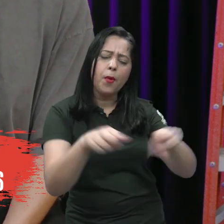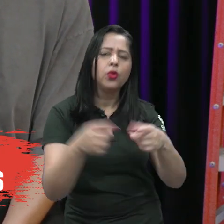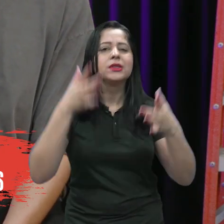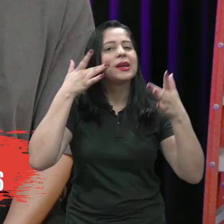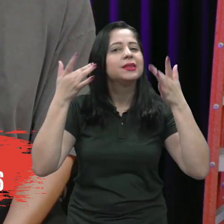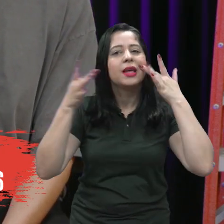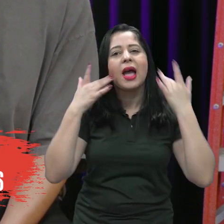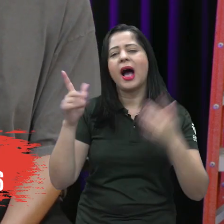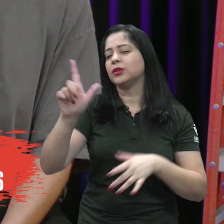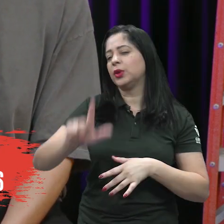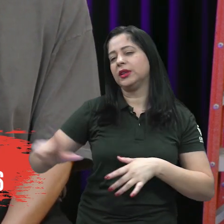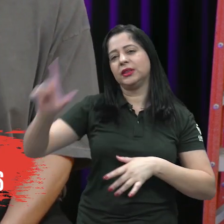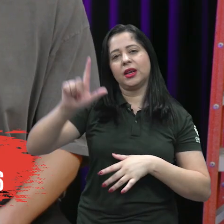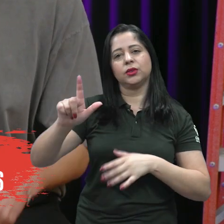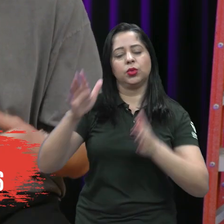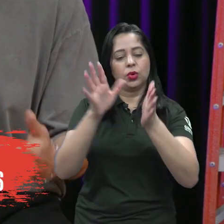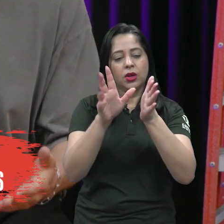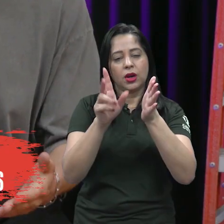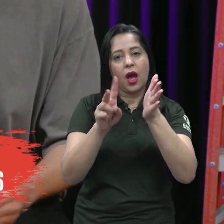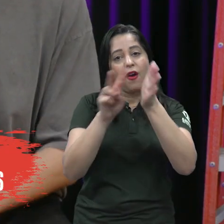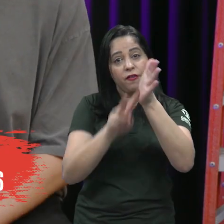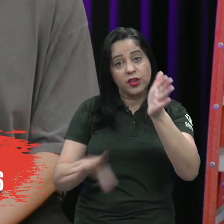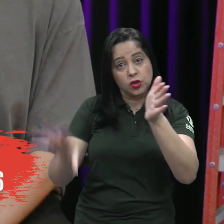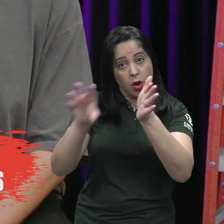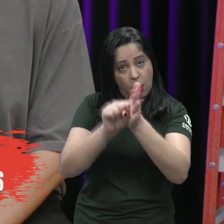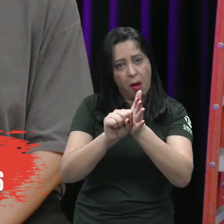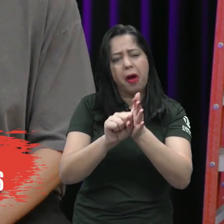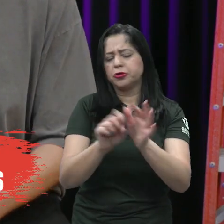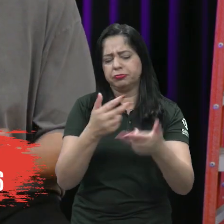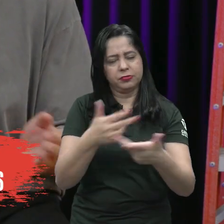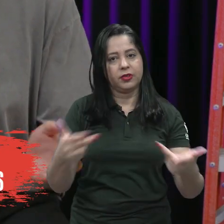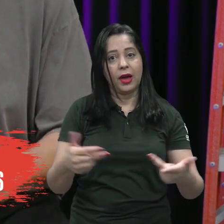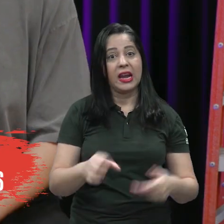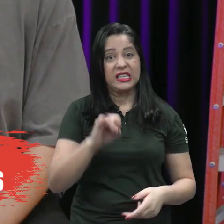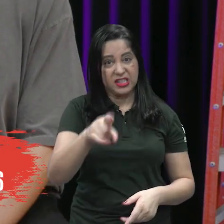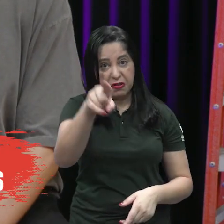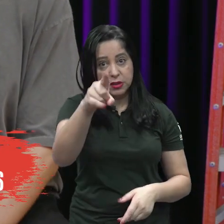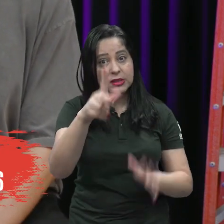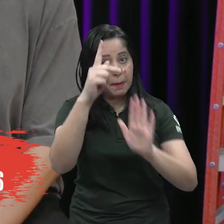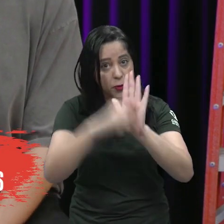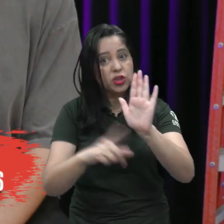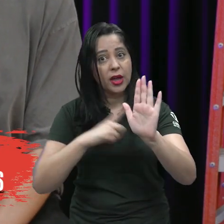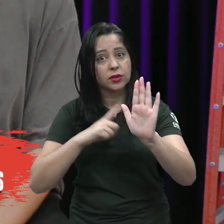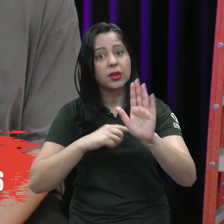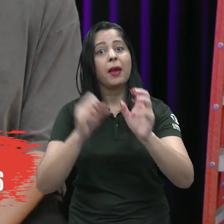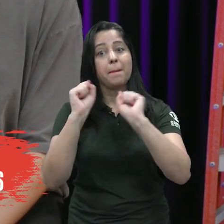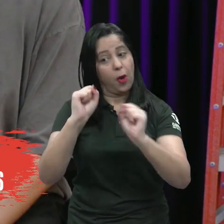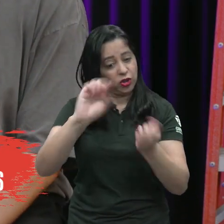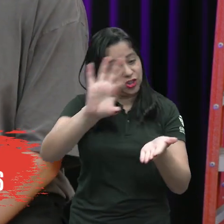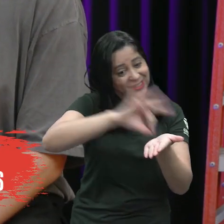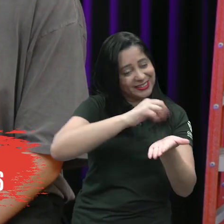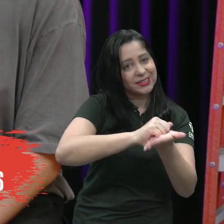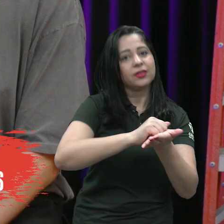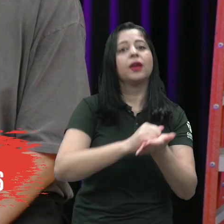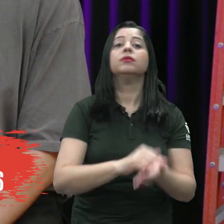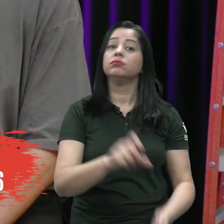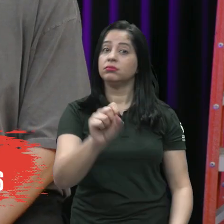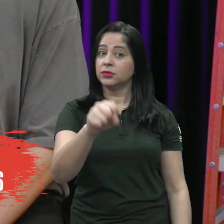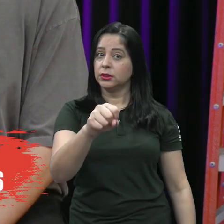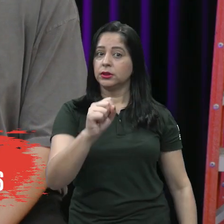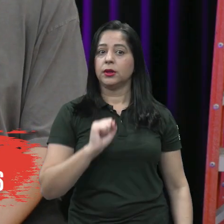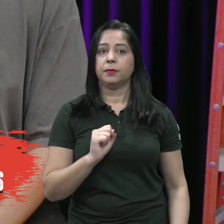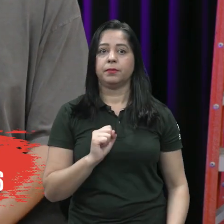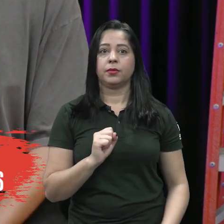teatro, literatura, audiovisual e muito mais. Se você tem um projeto interessante como o da professora Lidiane, por favor, corra para se inscrever. É isso mesmo,